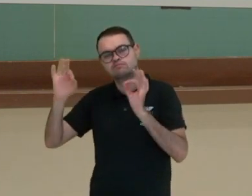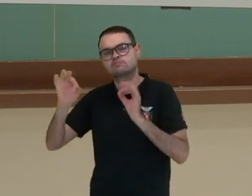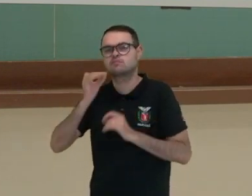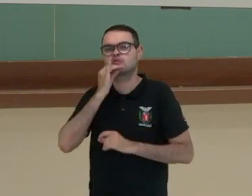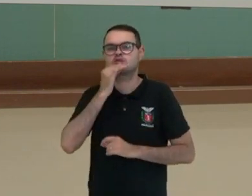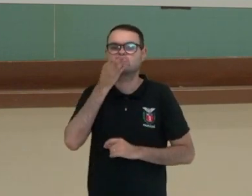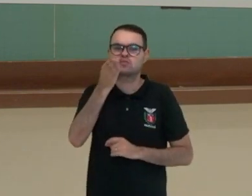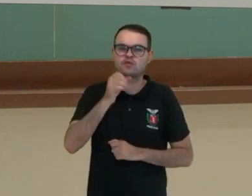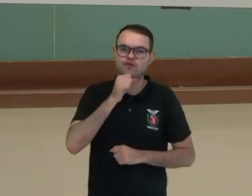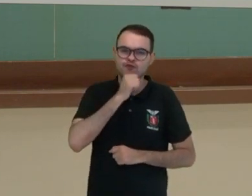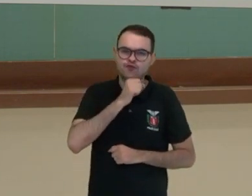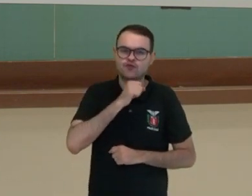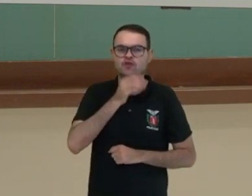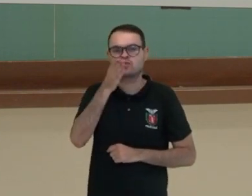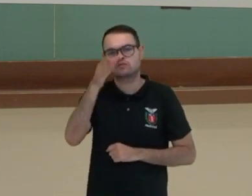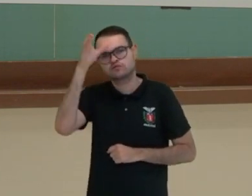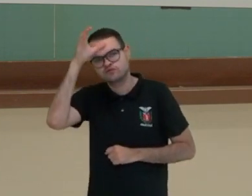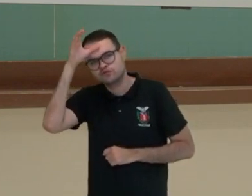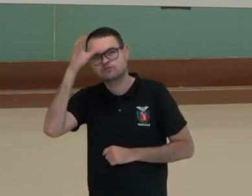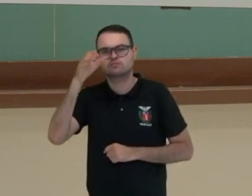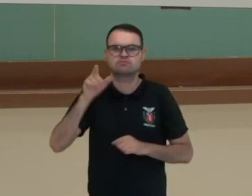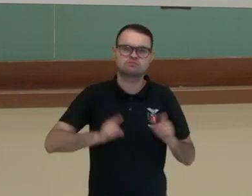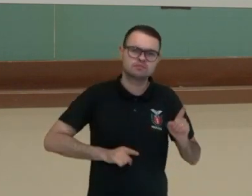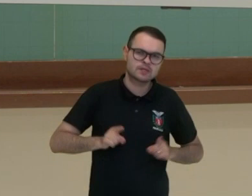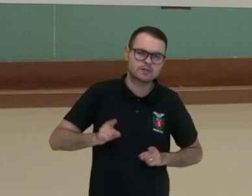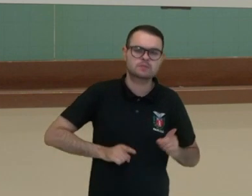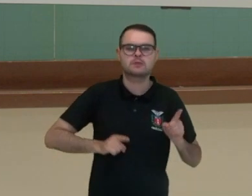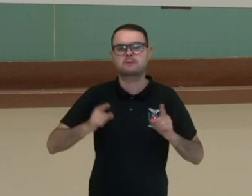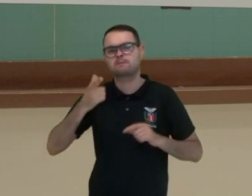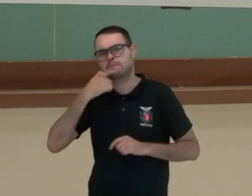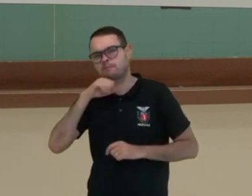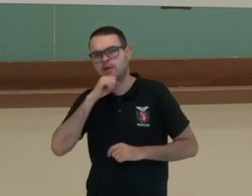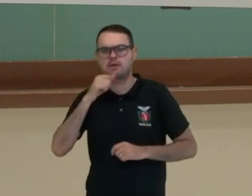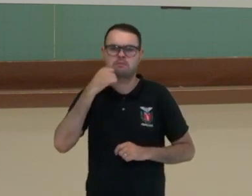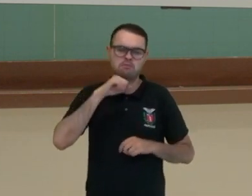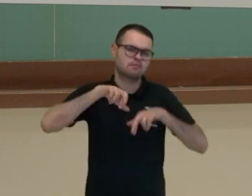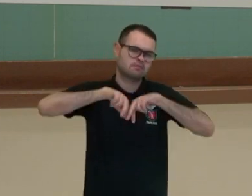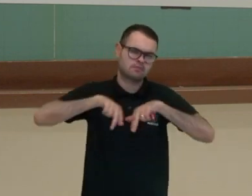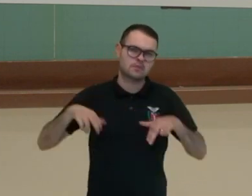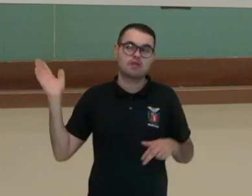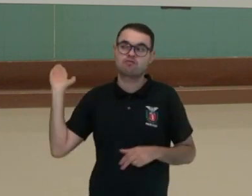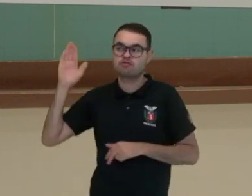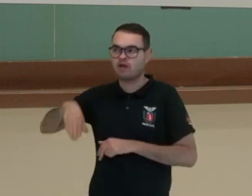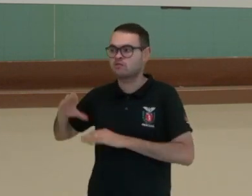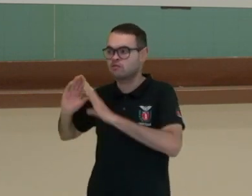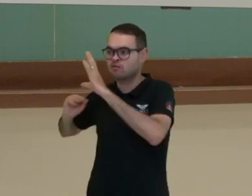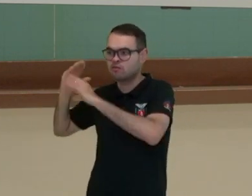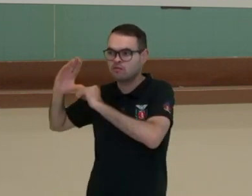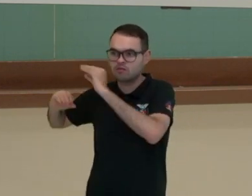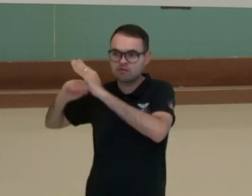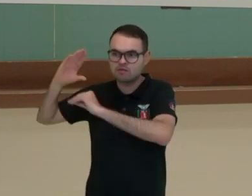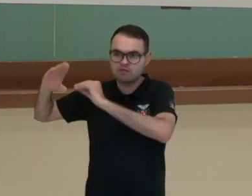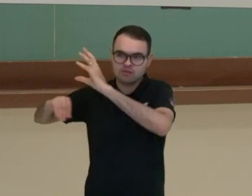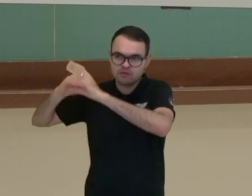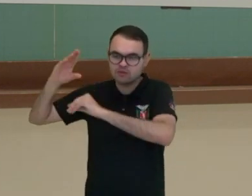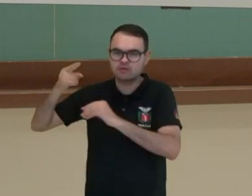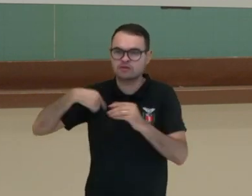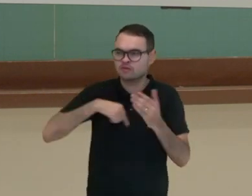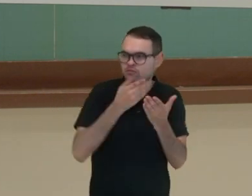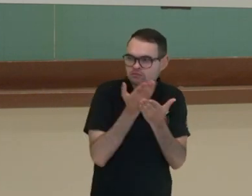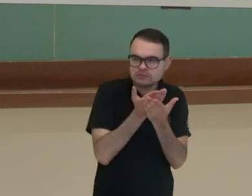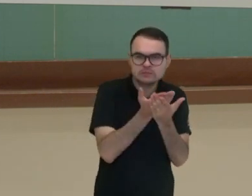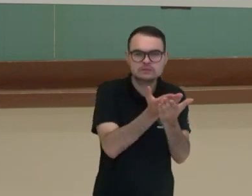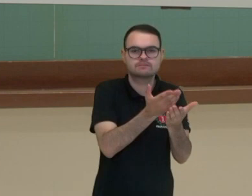teu avô, a tua avó, o teu tio, teus primos, teus pais tragam essa história para que a gente possa analisá-la,